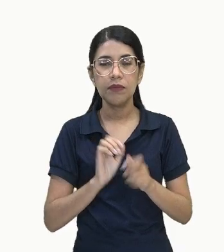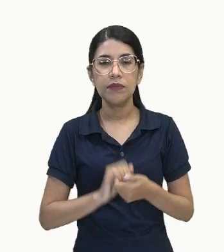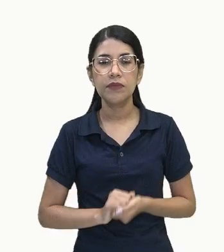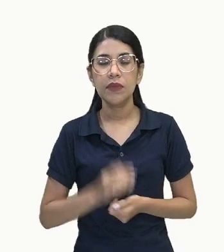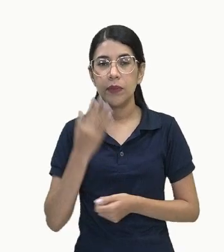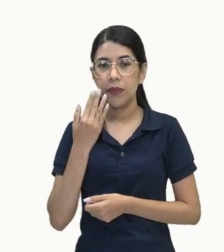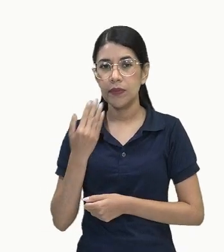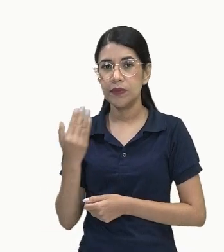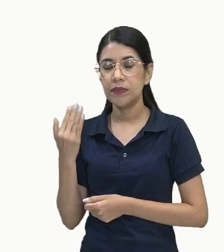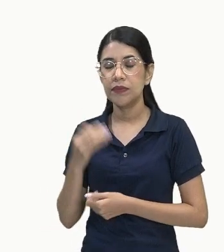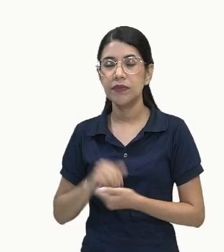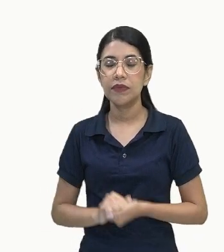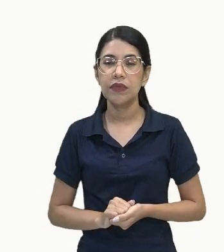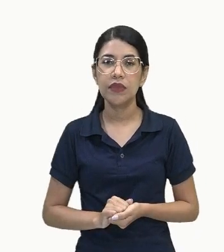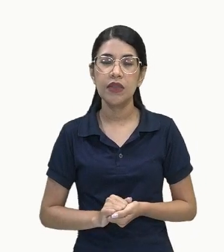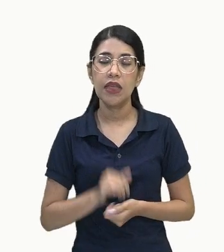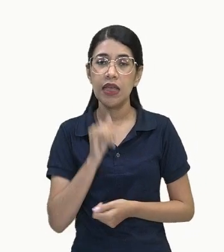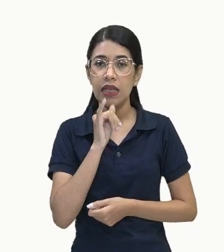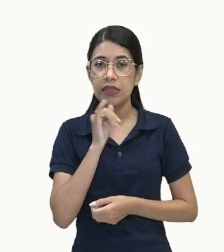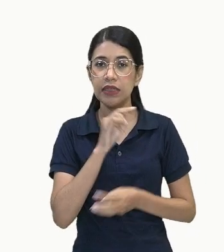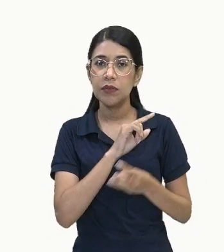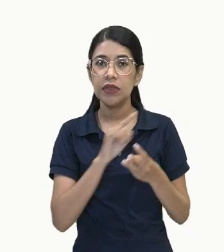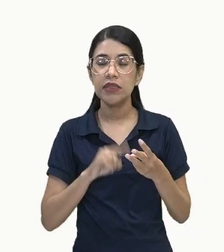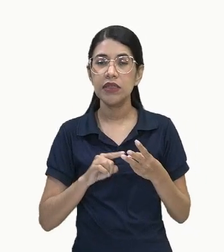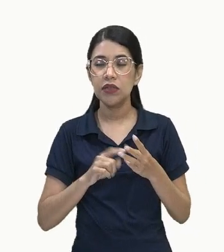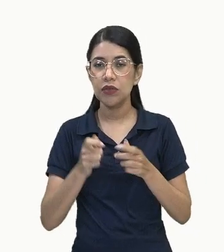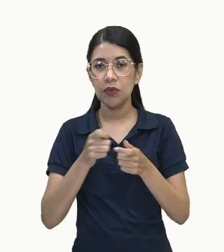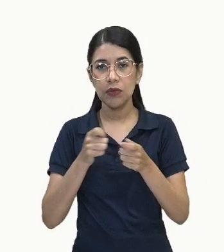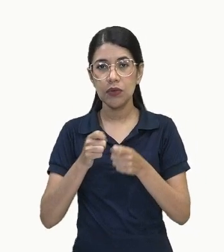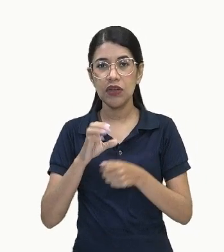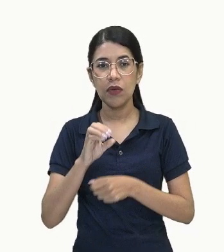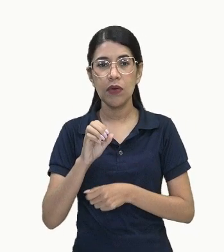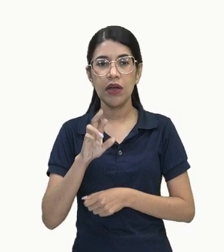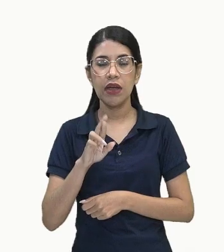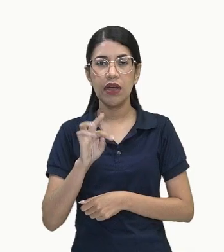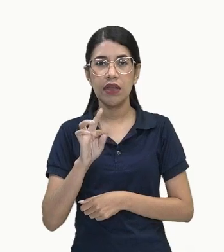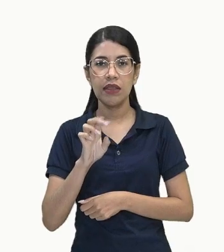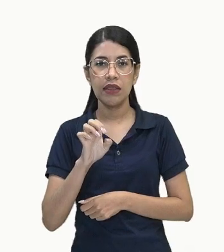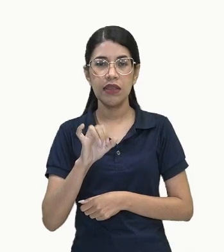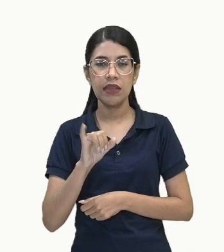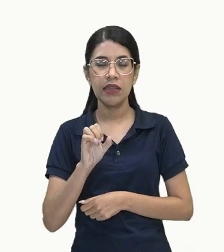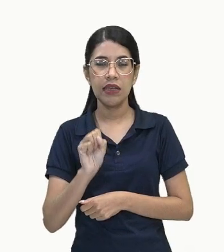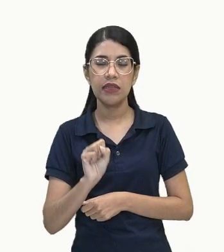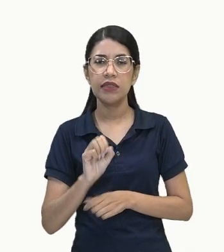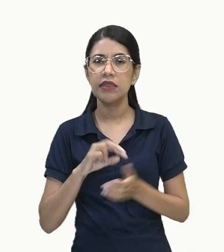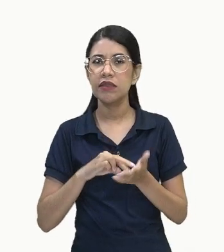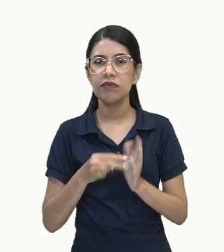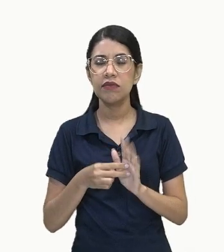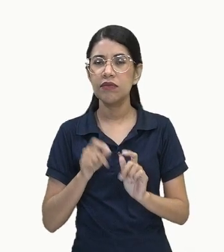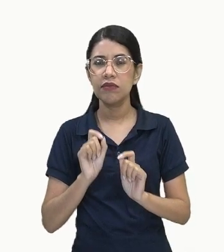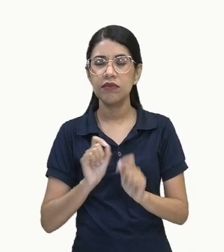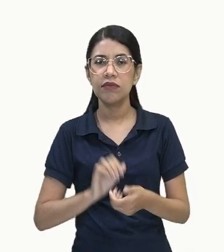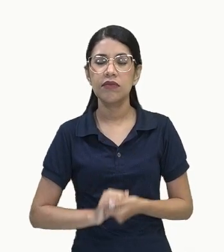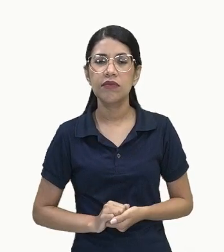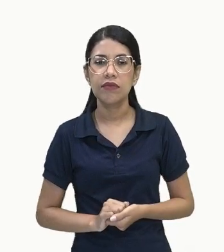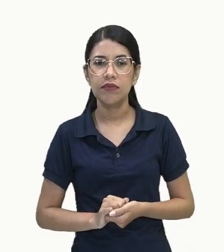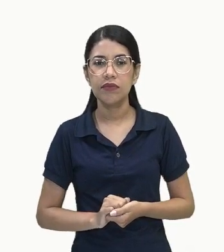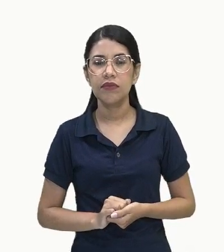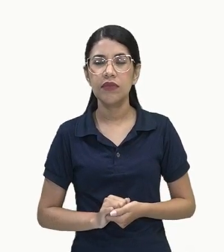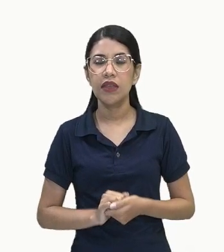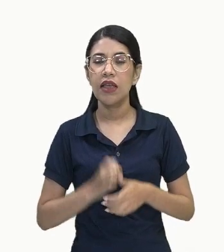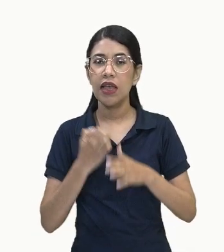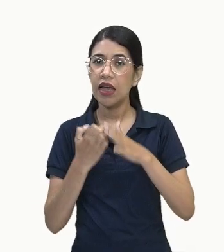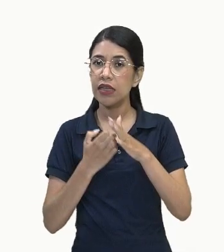trazer para vocês um outro exemplo de controle que é justamente os cartéis. O que são os cartéis, professor? Quando